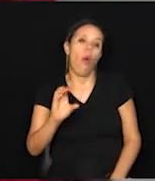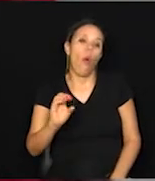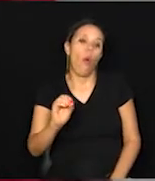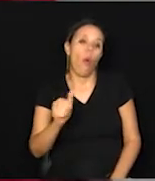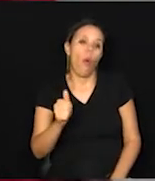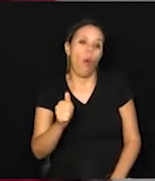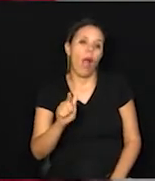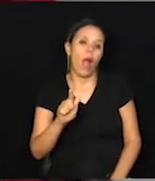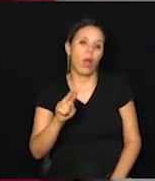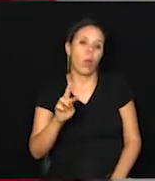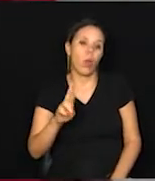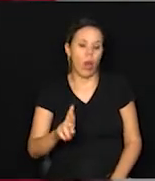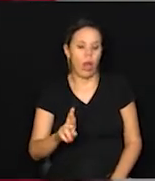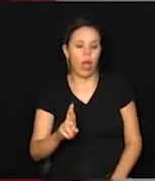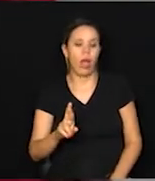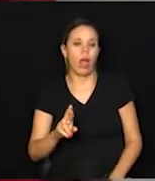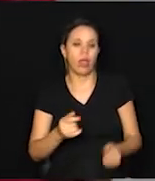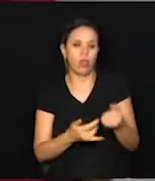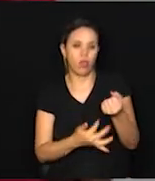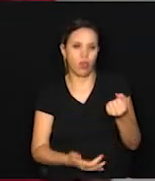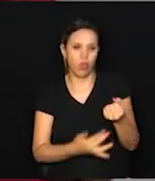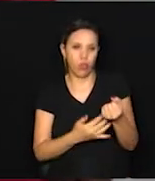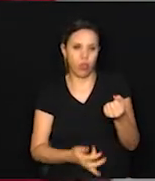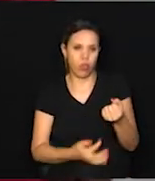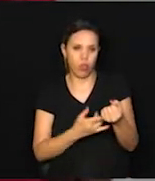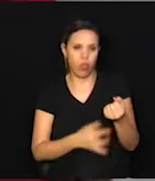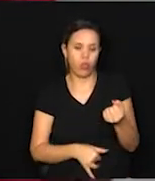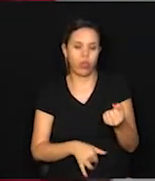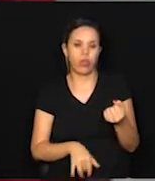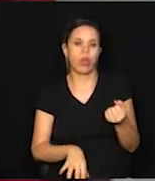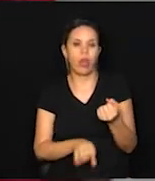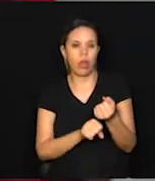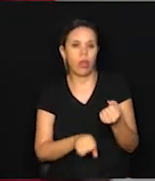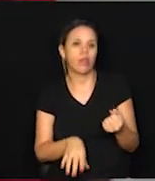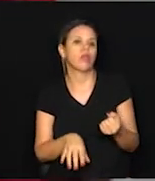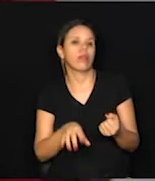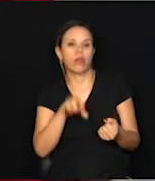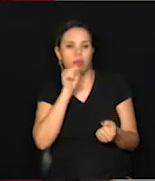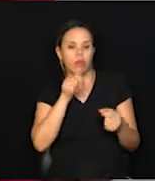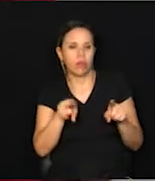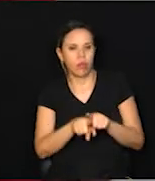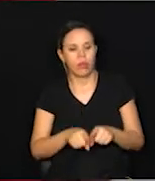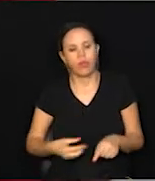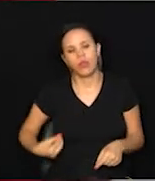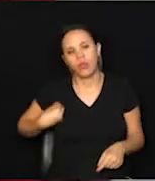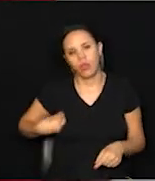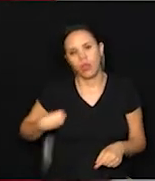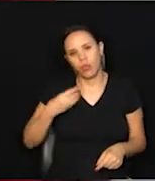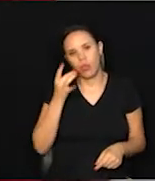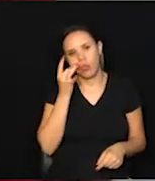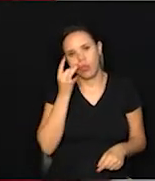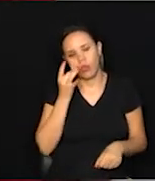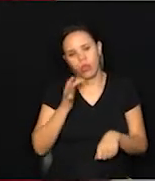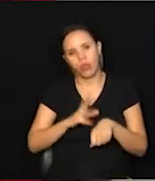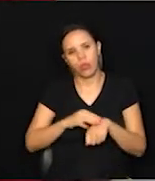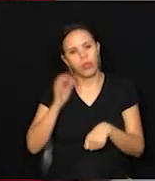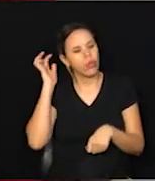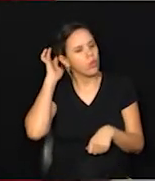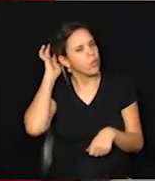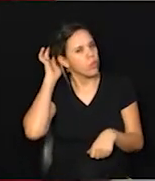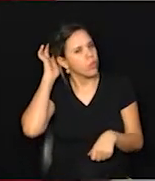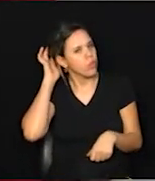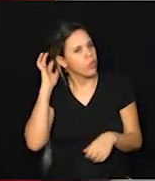maneira mais leiga para que me compreendam, mas o que eu quero dizer é que a presença da doença numa fase